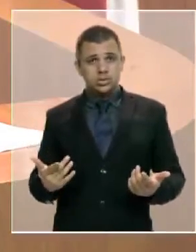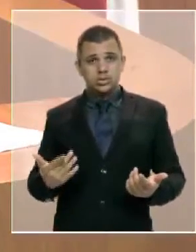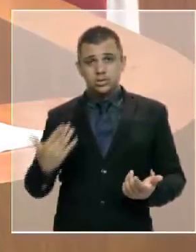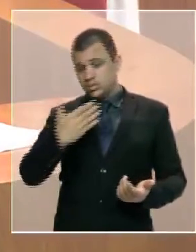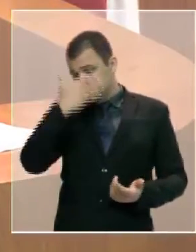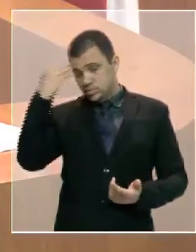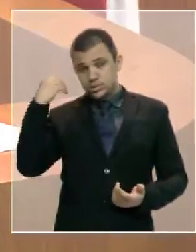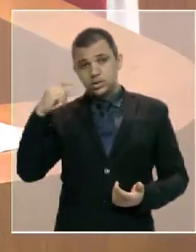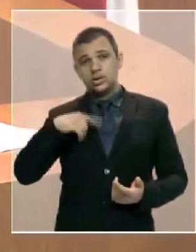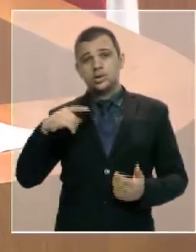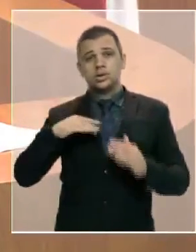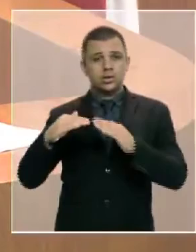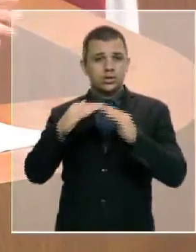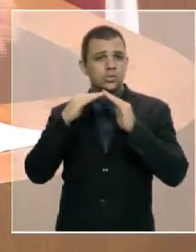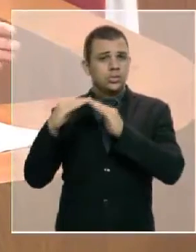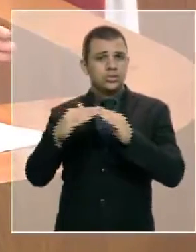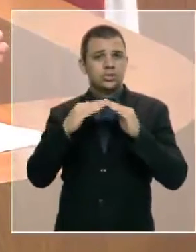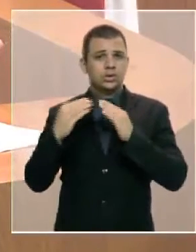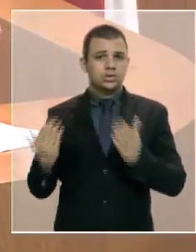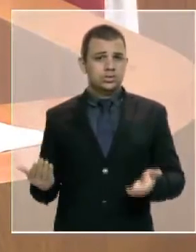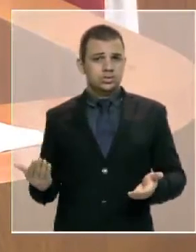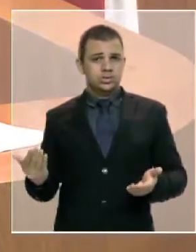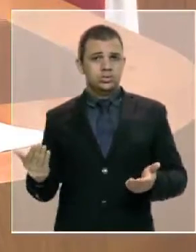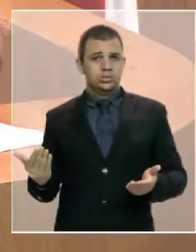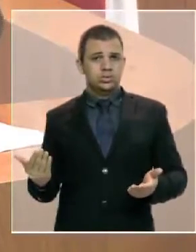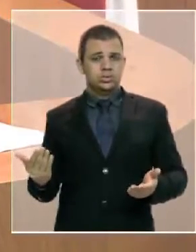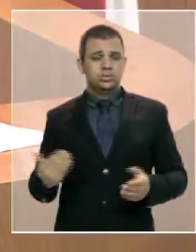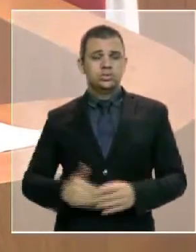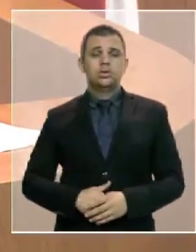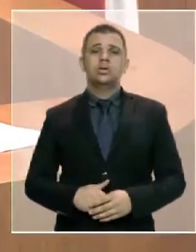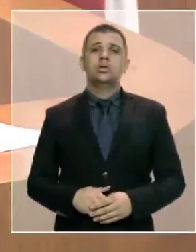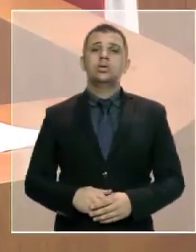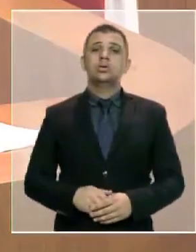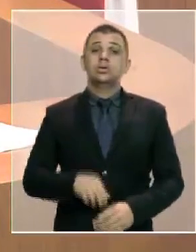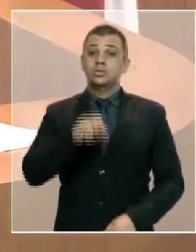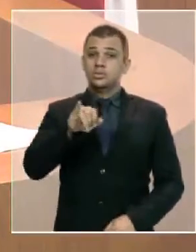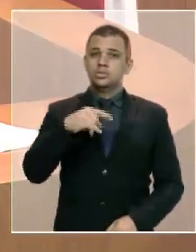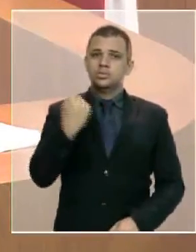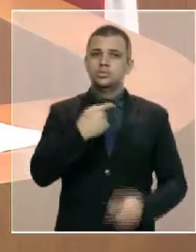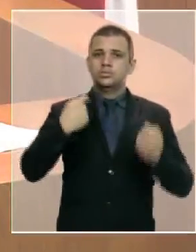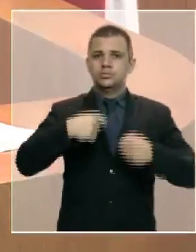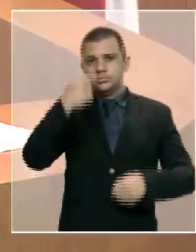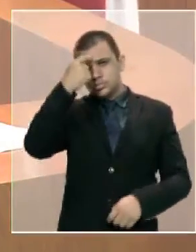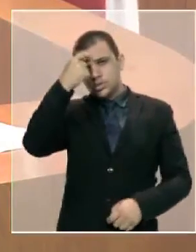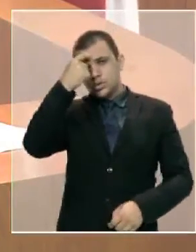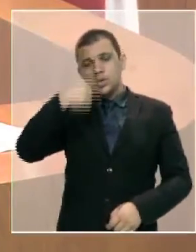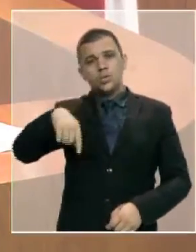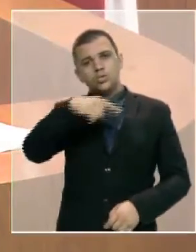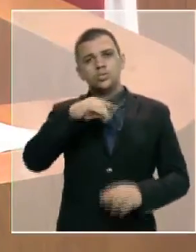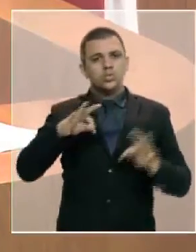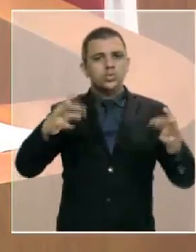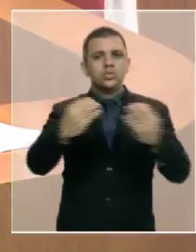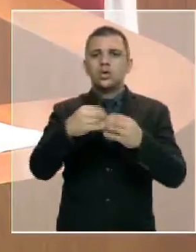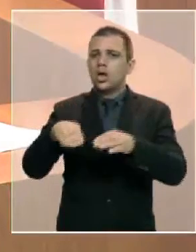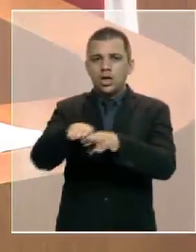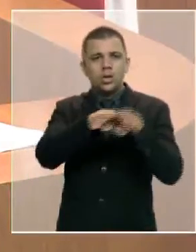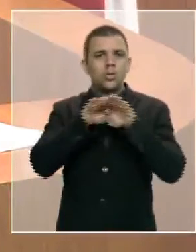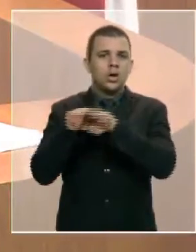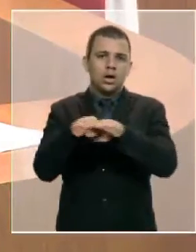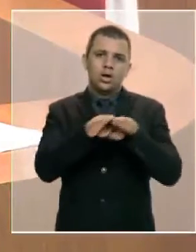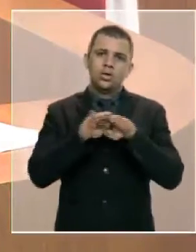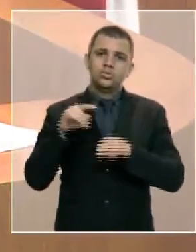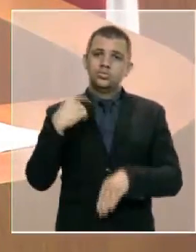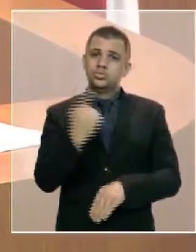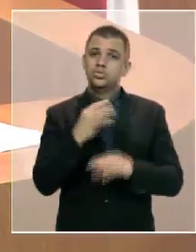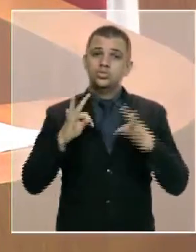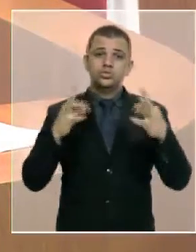a isonomia, a que todos nós, enquanto nós não tivermos a consciência que é que todos nós somos iguais, todos nós aqui temos o mesmo